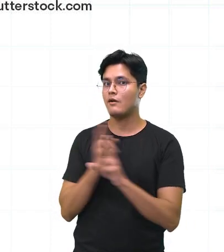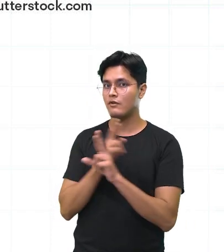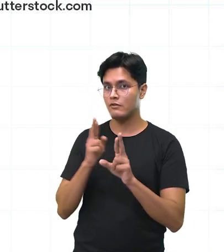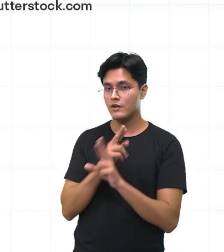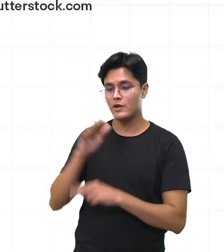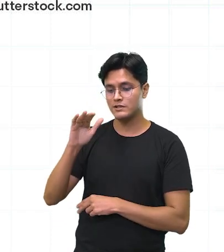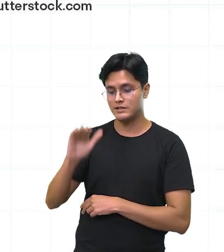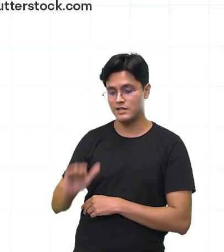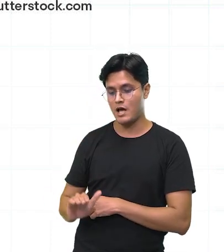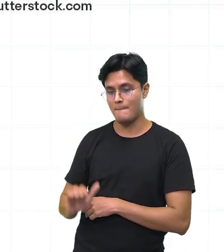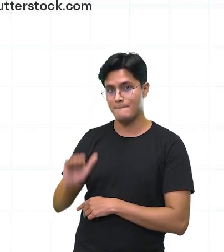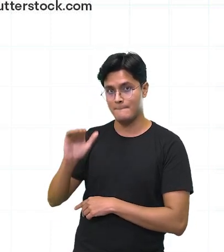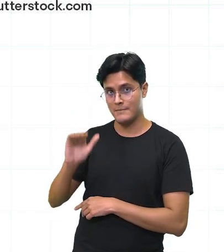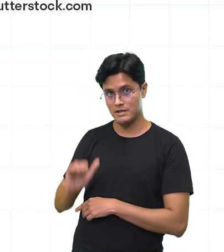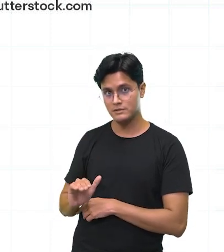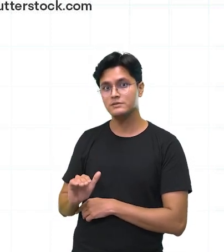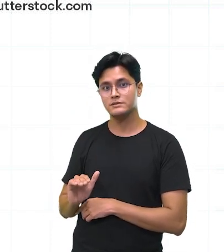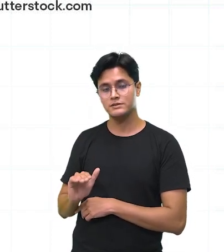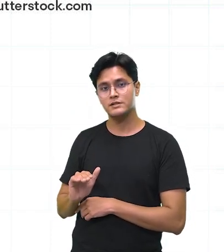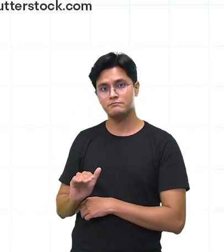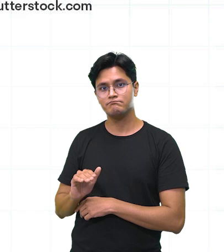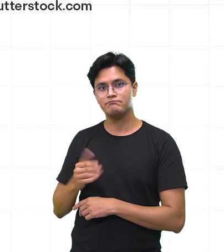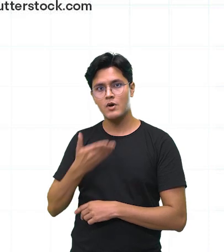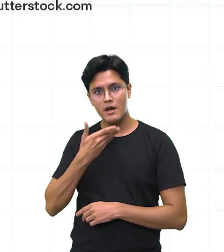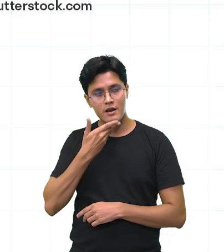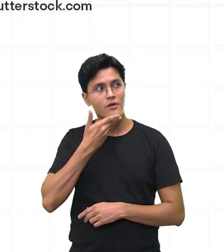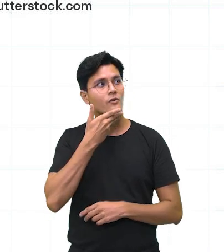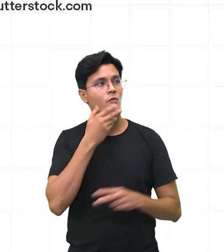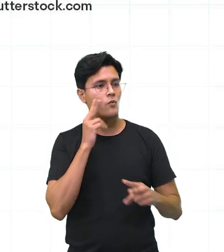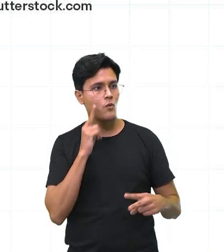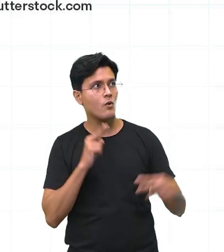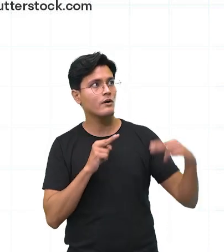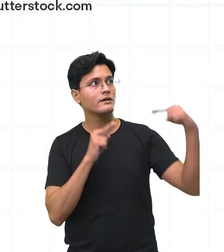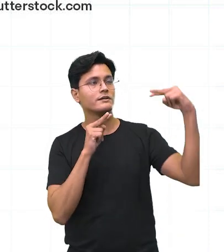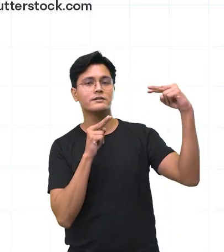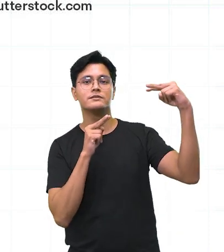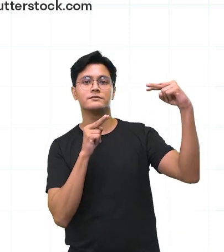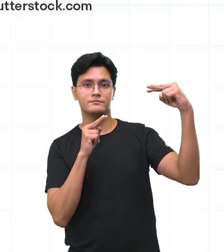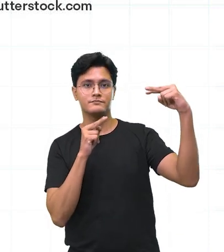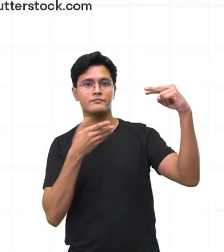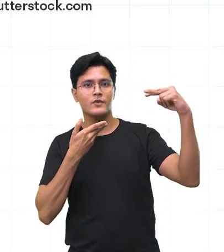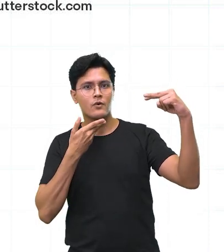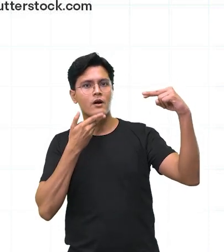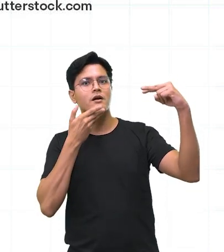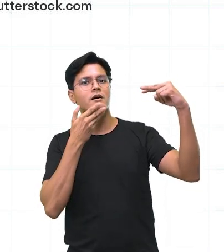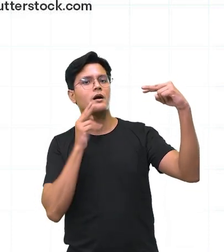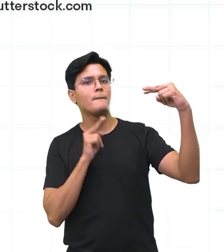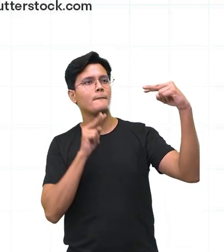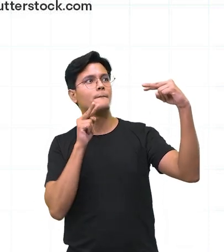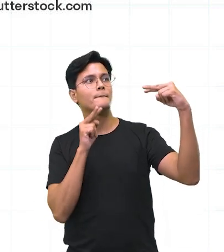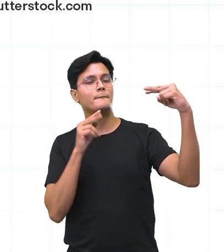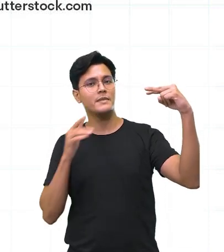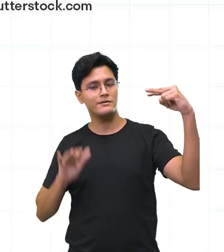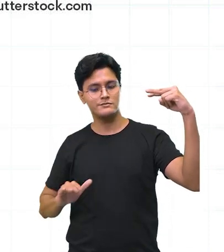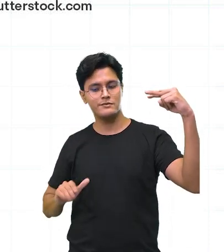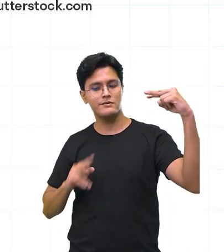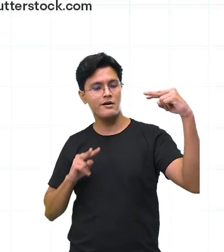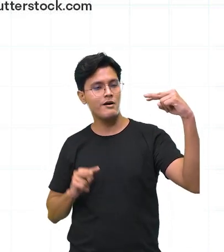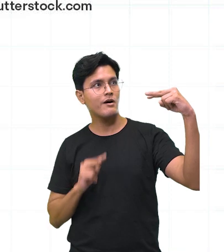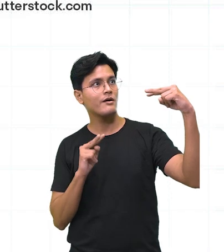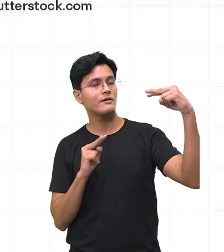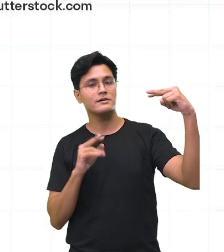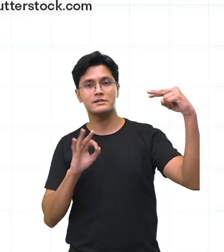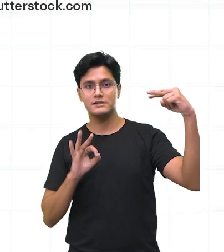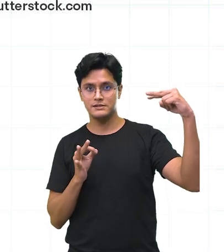olhar todo mundo com o queixo levantado, ou seja, a cabeça está bem elevada, né? Que ele tem que olhar para as pessoas que são